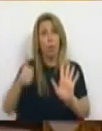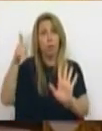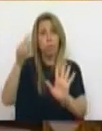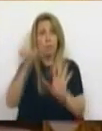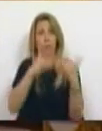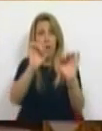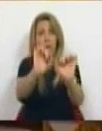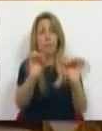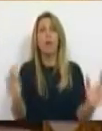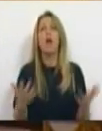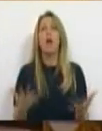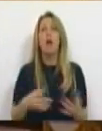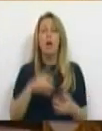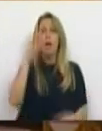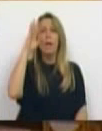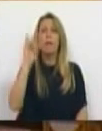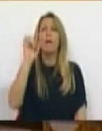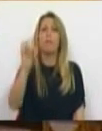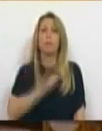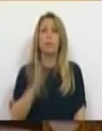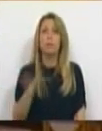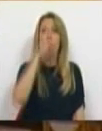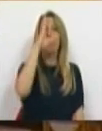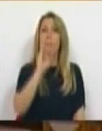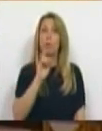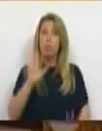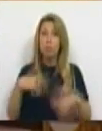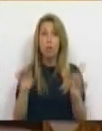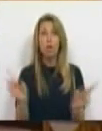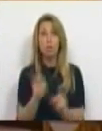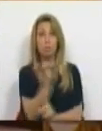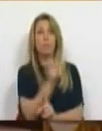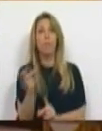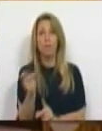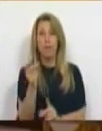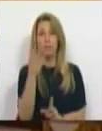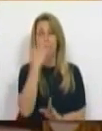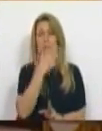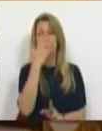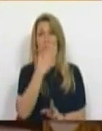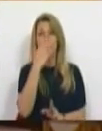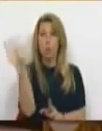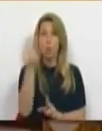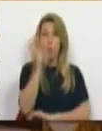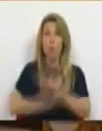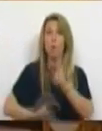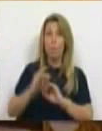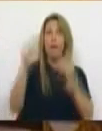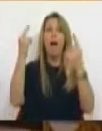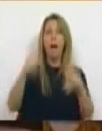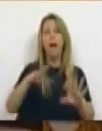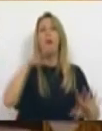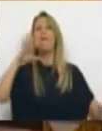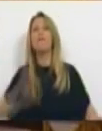ideia, Sr. Primeiro-Ministro, poderia resumi-la numa frase. Se a União Europeia existem filhos e